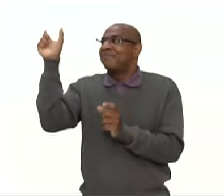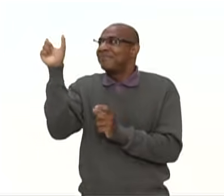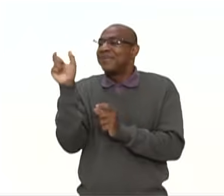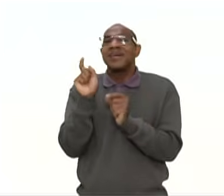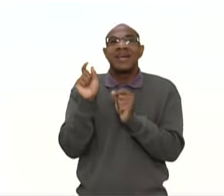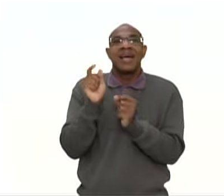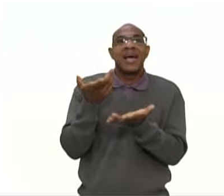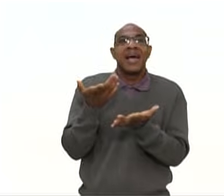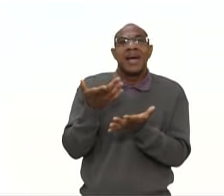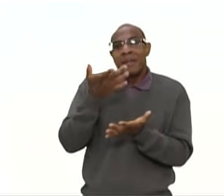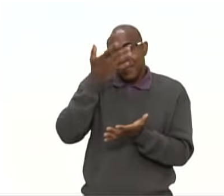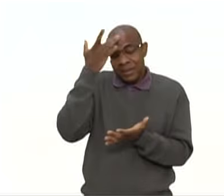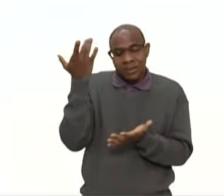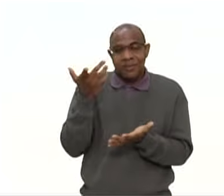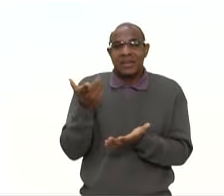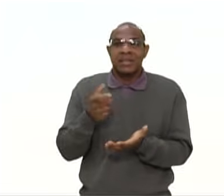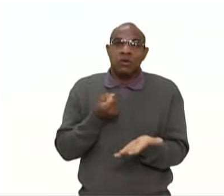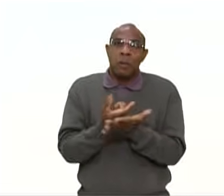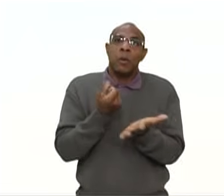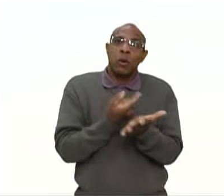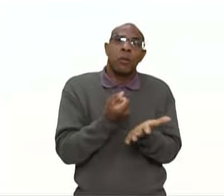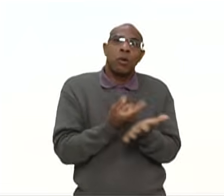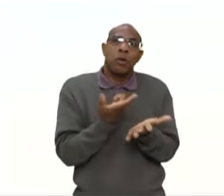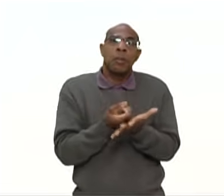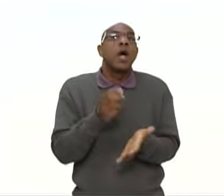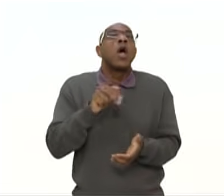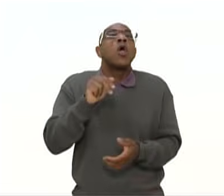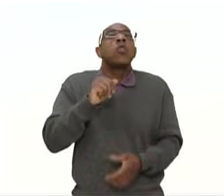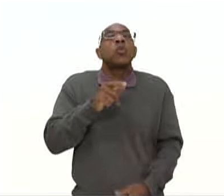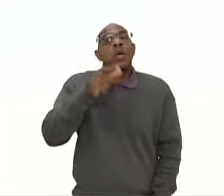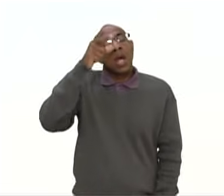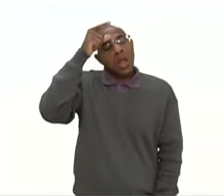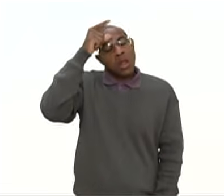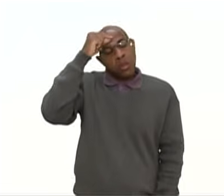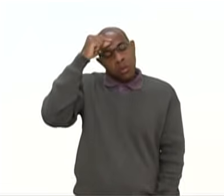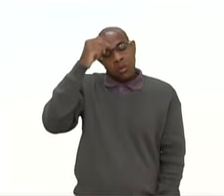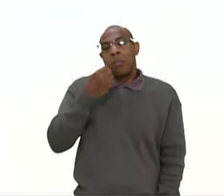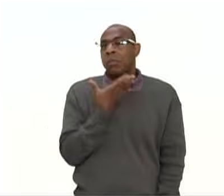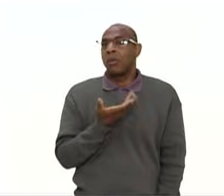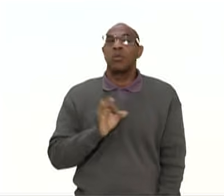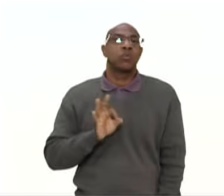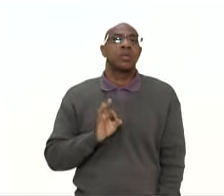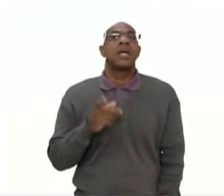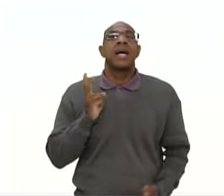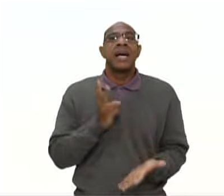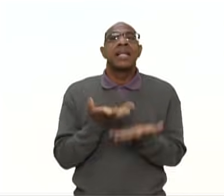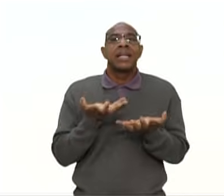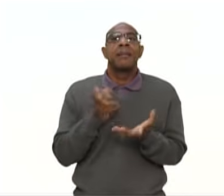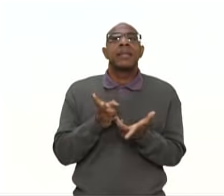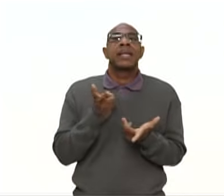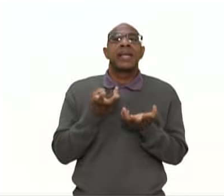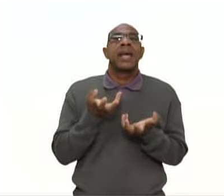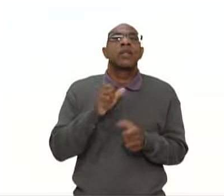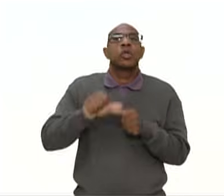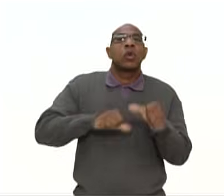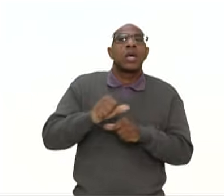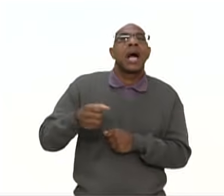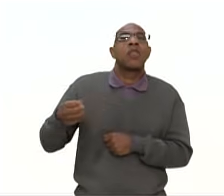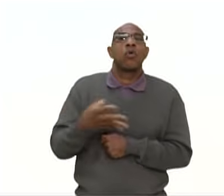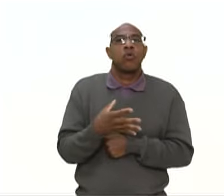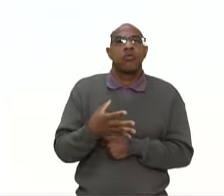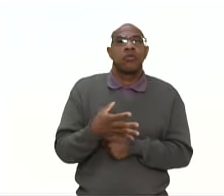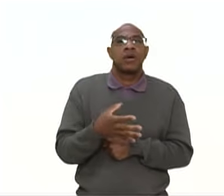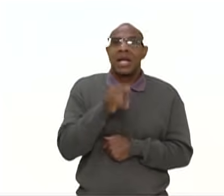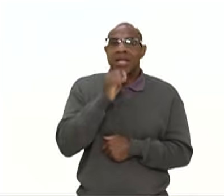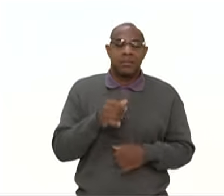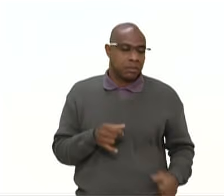produto que possui diante da possibilidade de trocá-lo por outro mais recente, né? Que aí já é outra coisa. Mesmo que o seu celular não